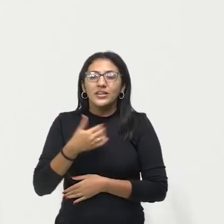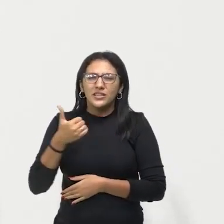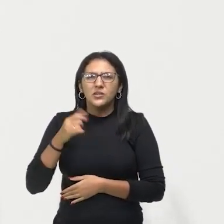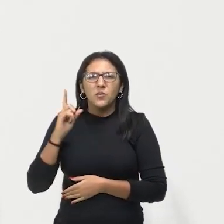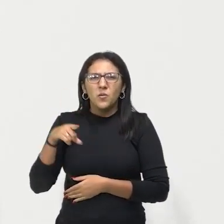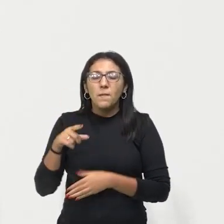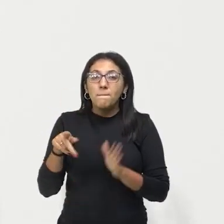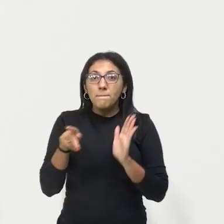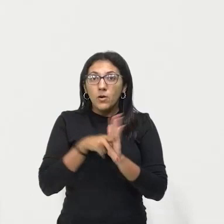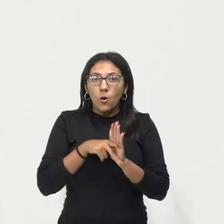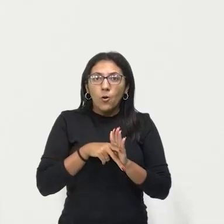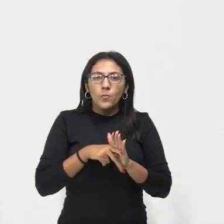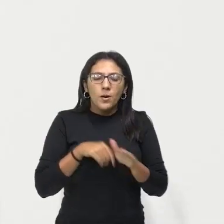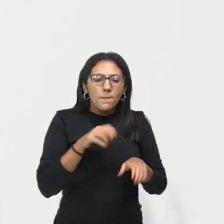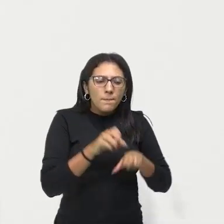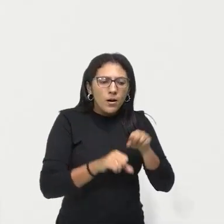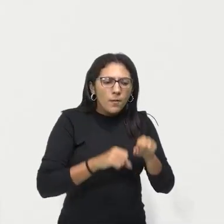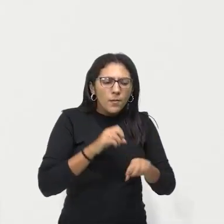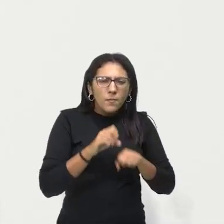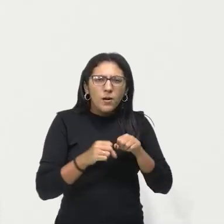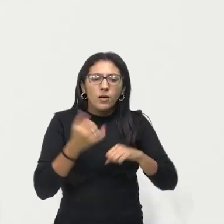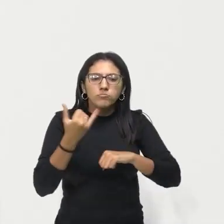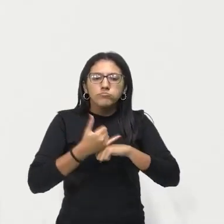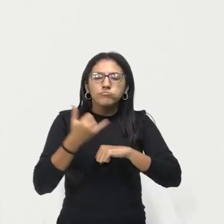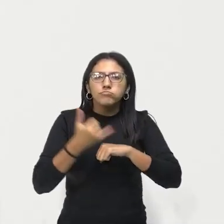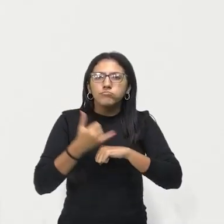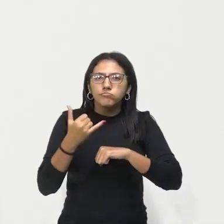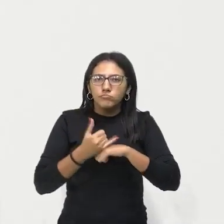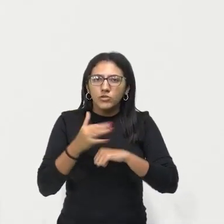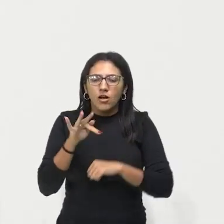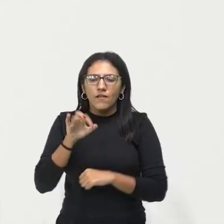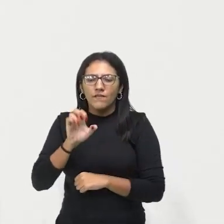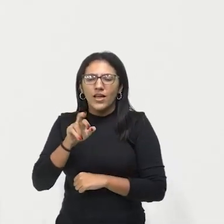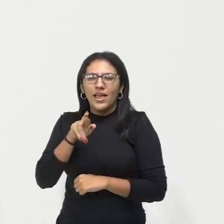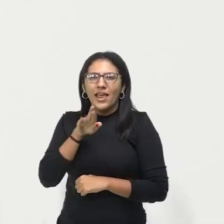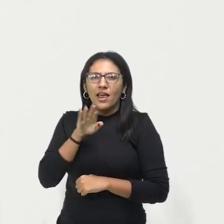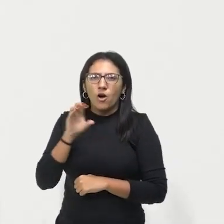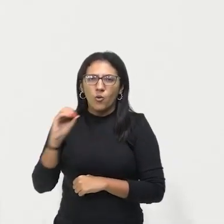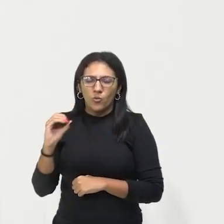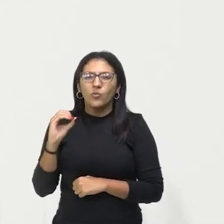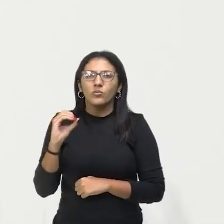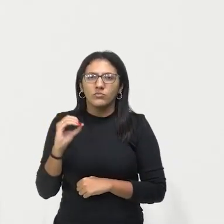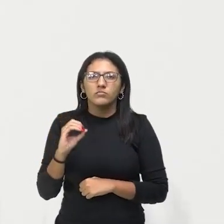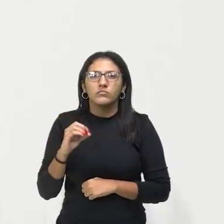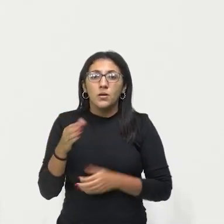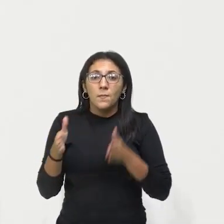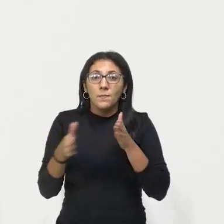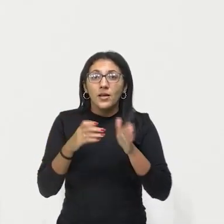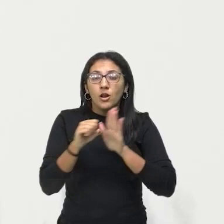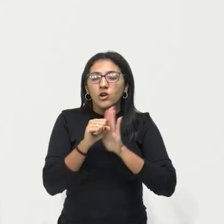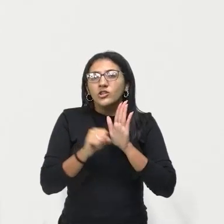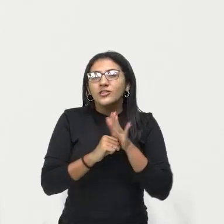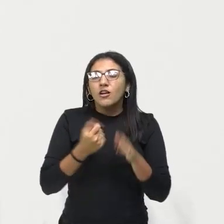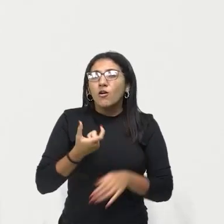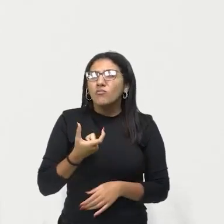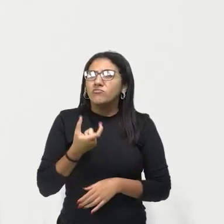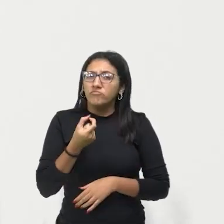1941, tá? Estamos aí no começo na segunda metade do século XX,